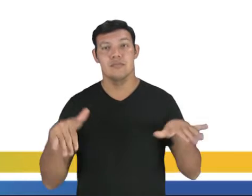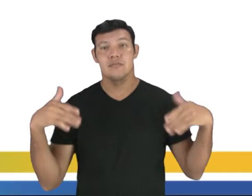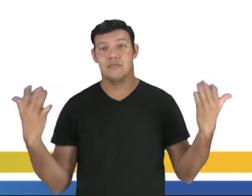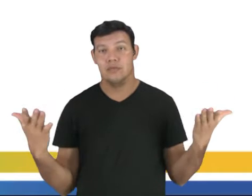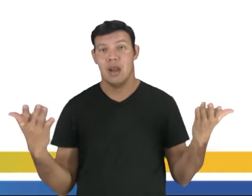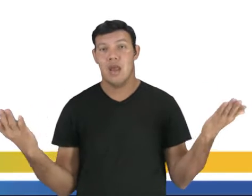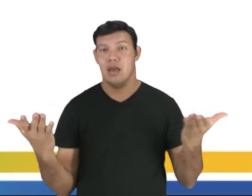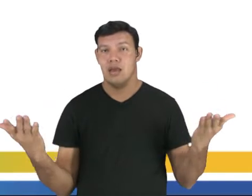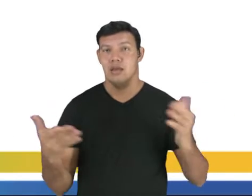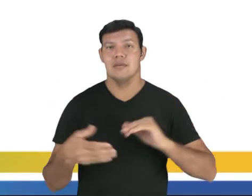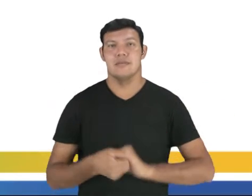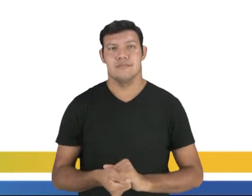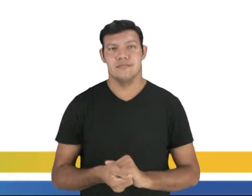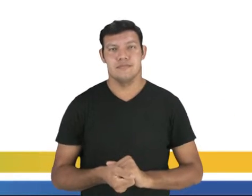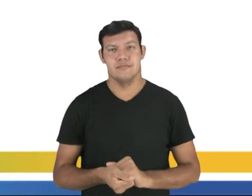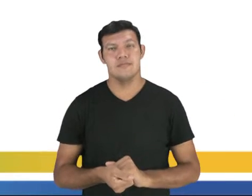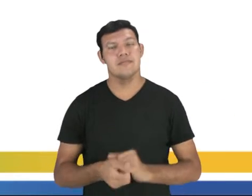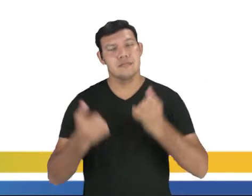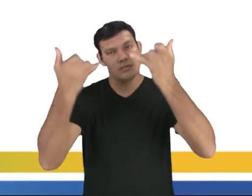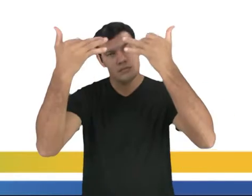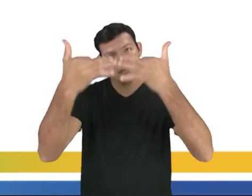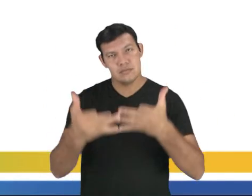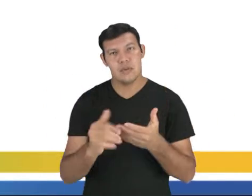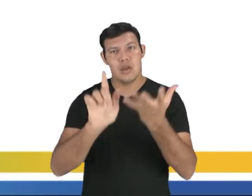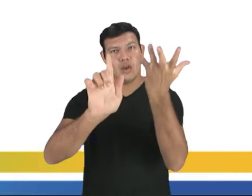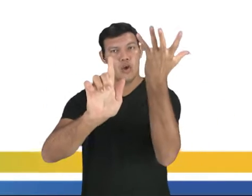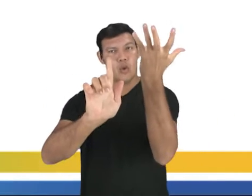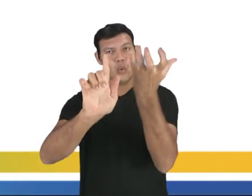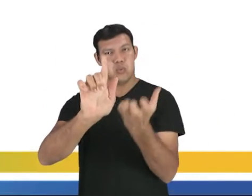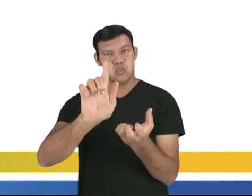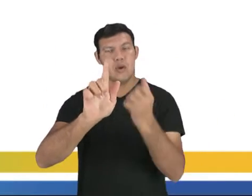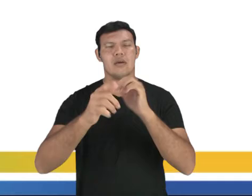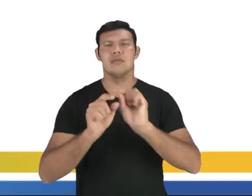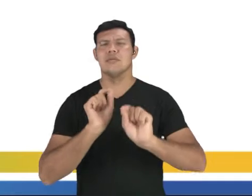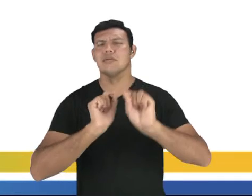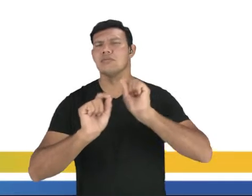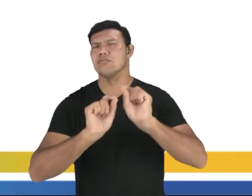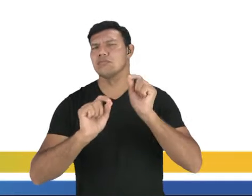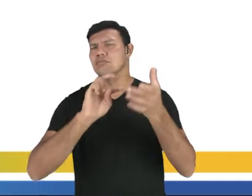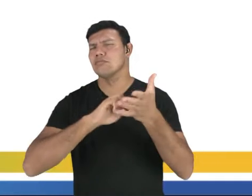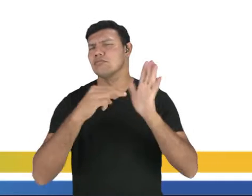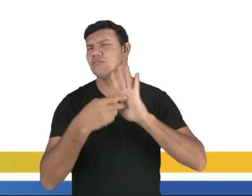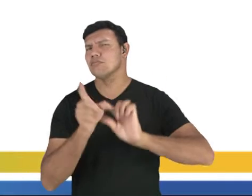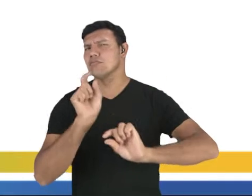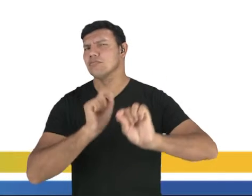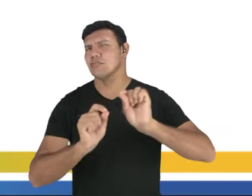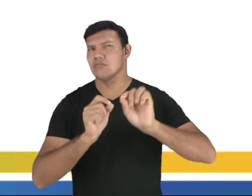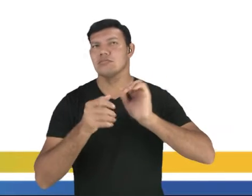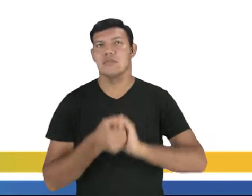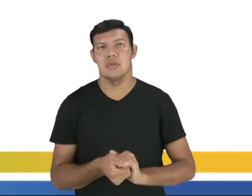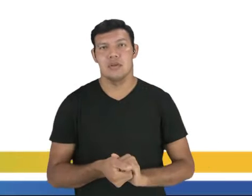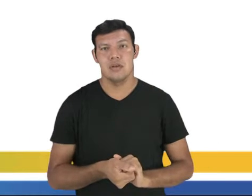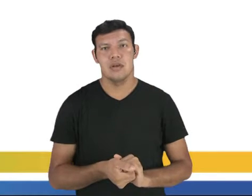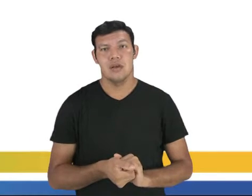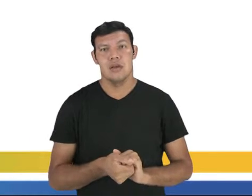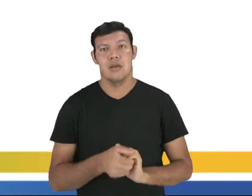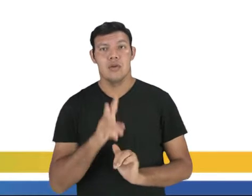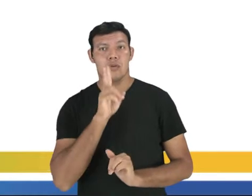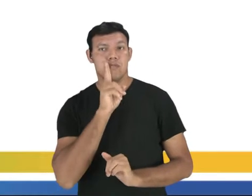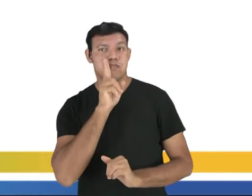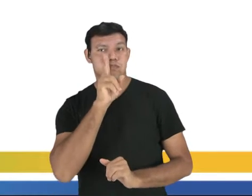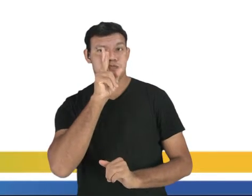Então vamos falar aqui um pouquinho da gravidade. Então, o que é a gravidade, pessoal? A gravidade é a força